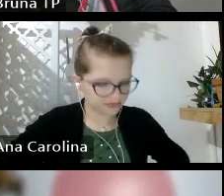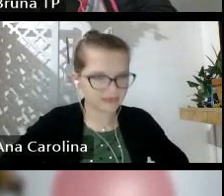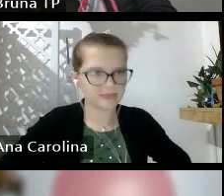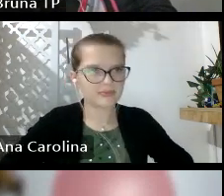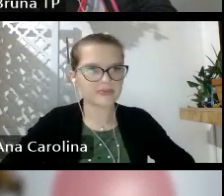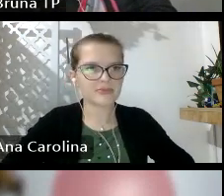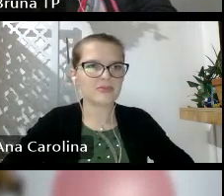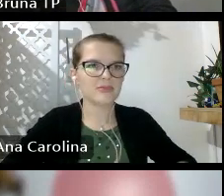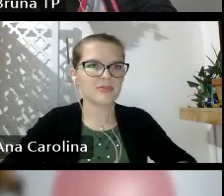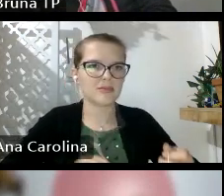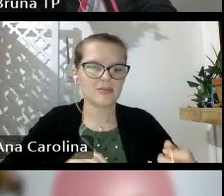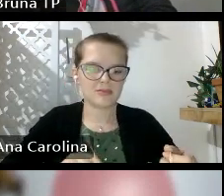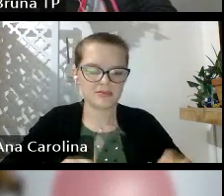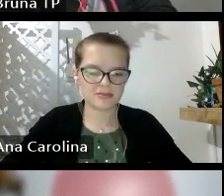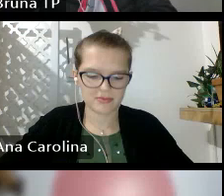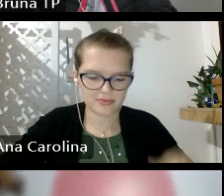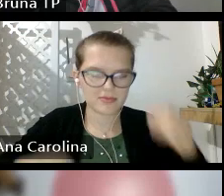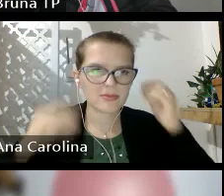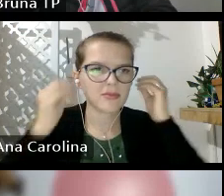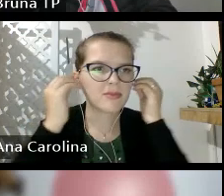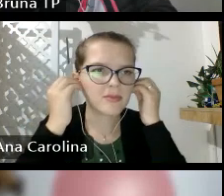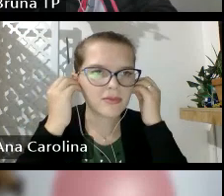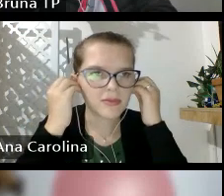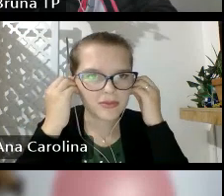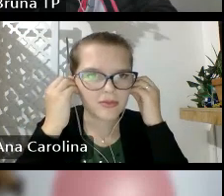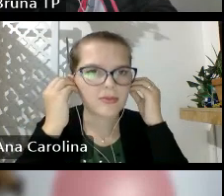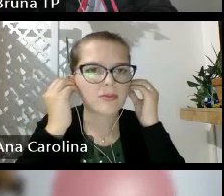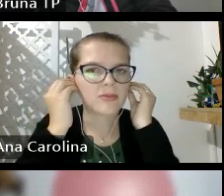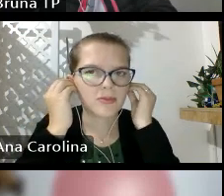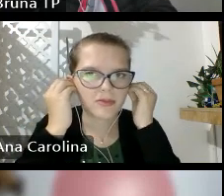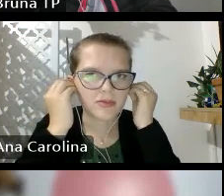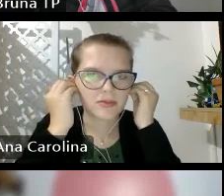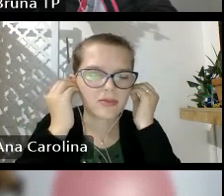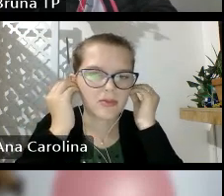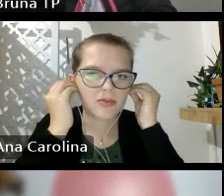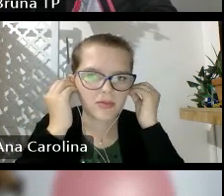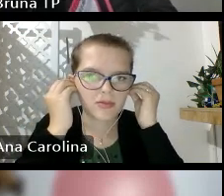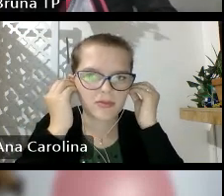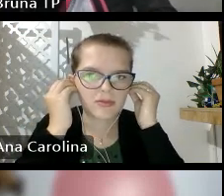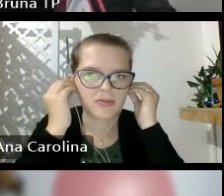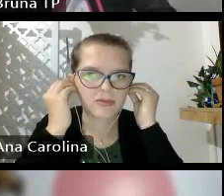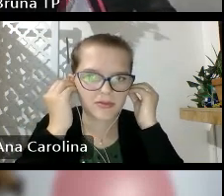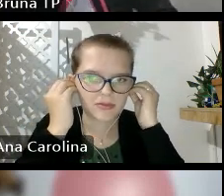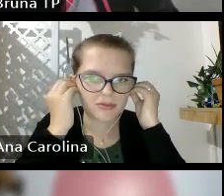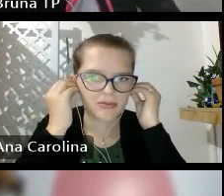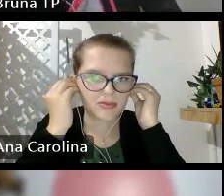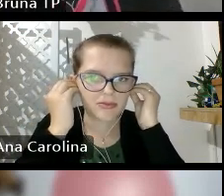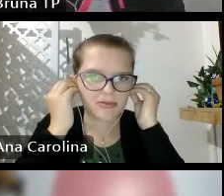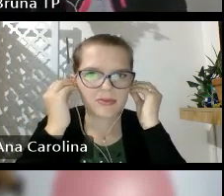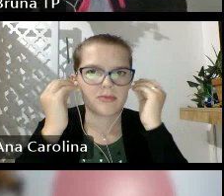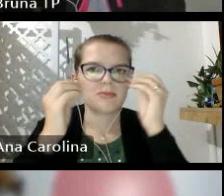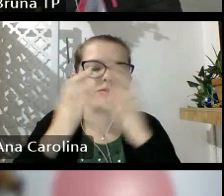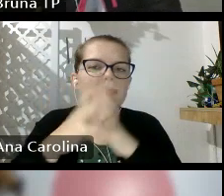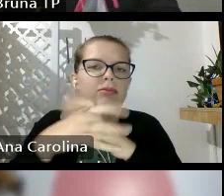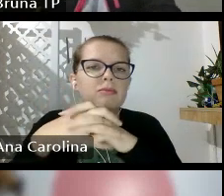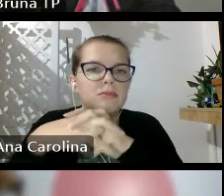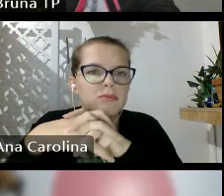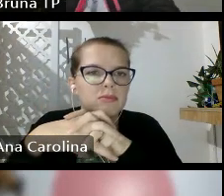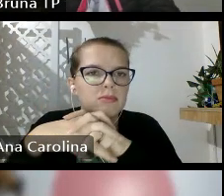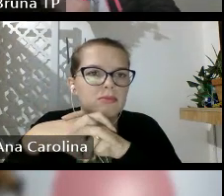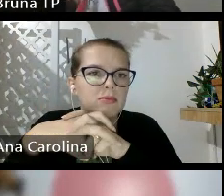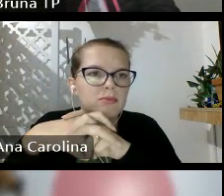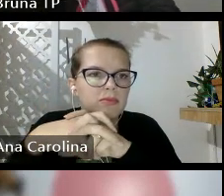anos, estou ajudando pessoas de sei lá quantos estados que não tem ninguém próximo para auxiliar elas nessa área.